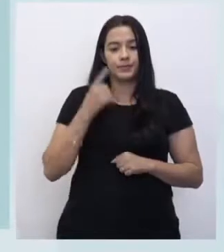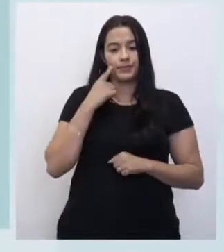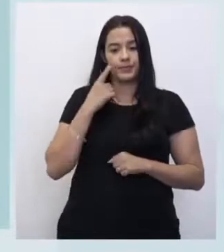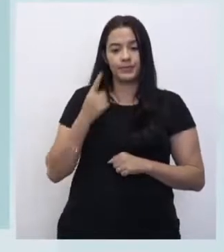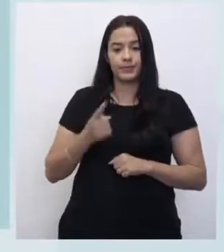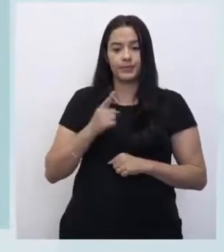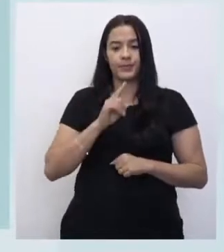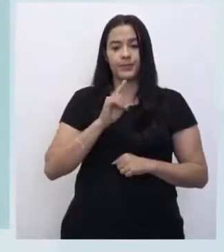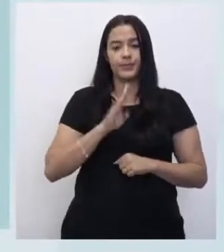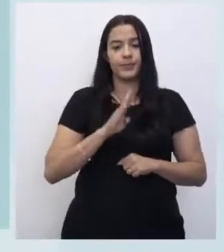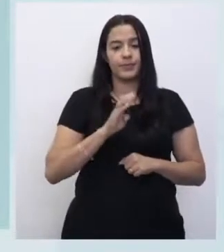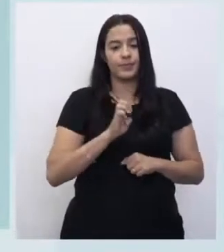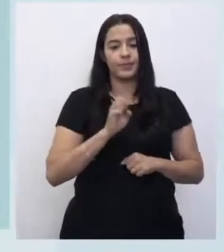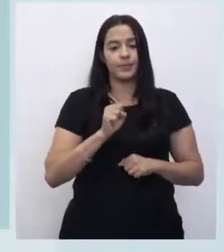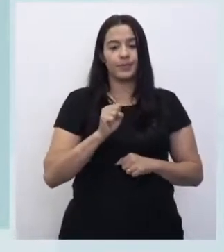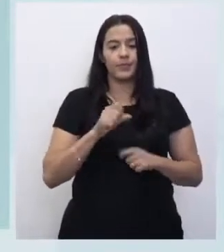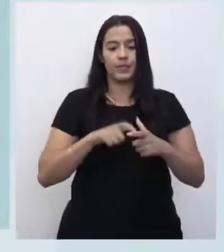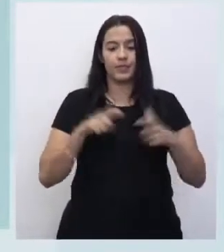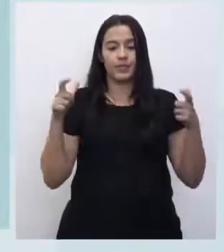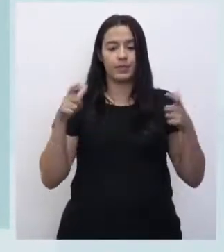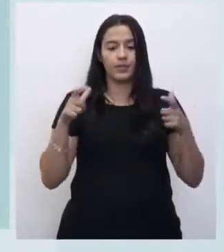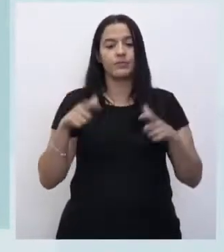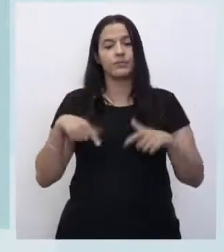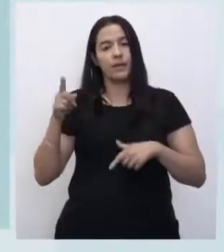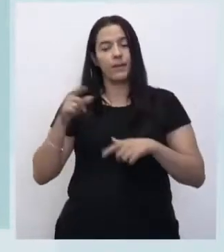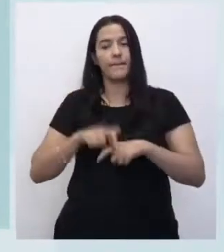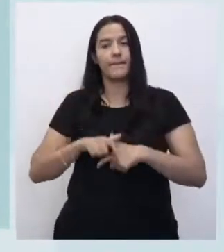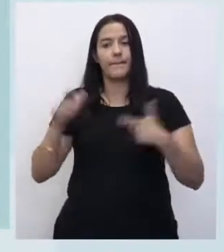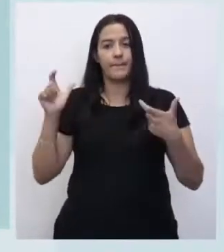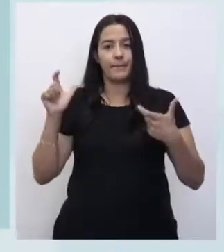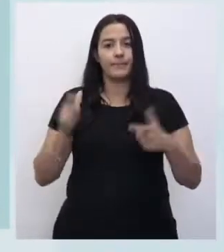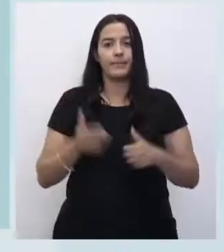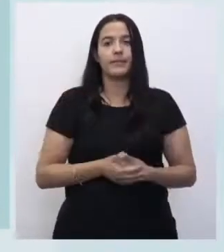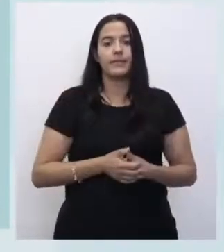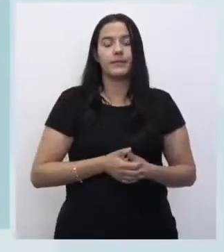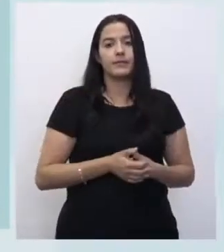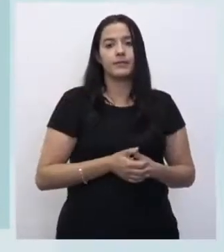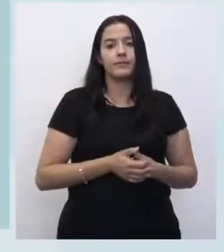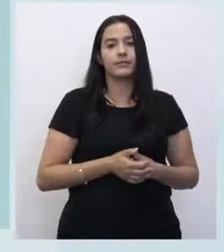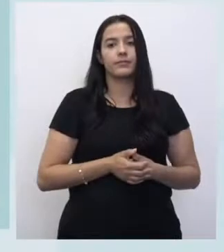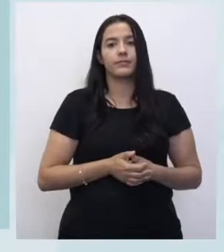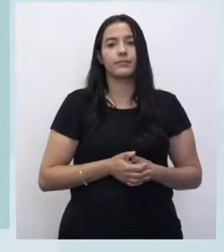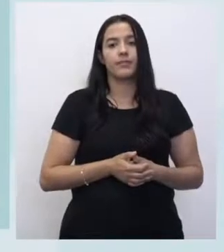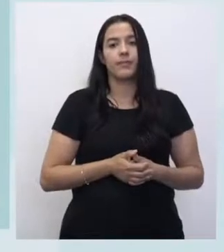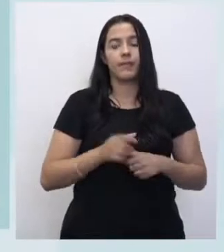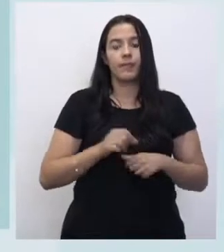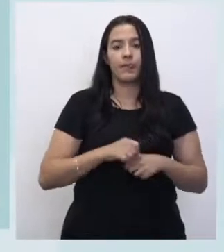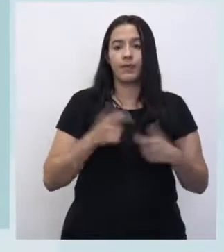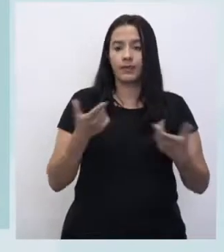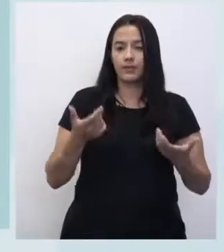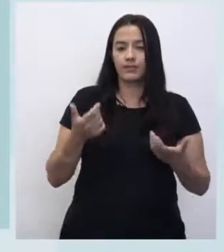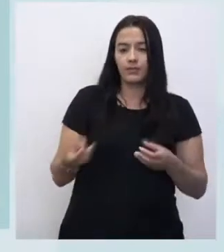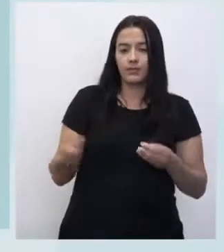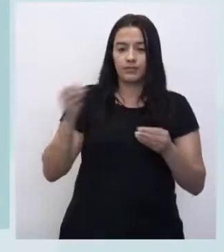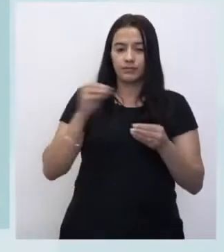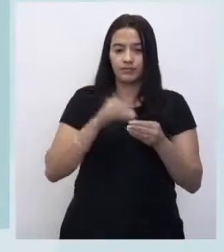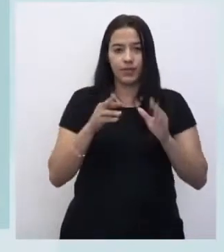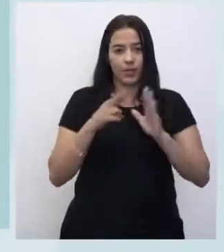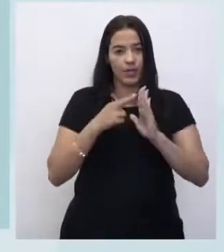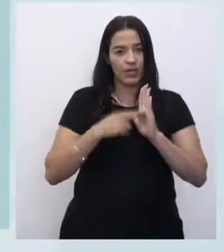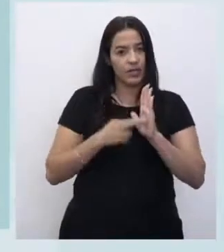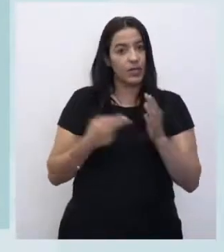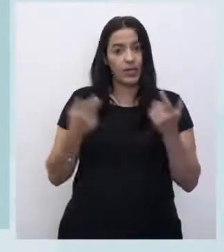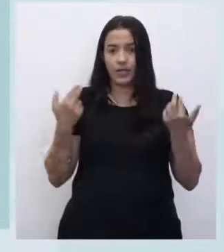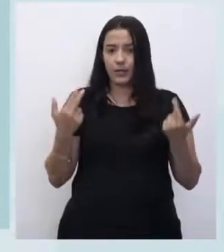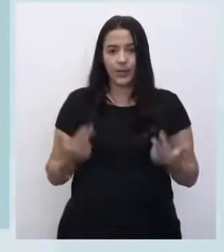biggest. Grande, o maior. Então, a gente dobrou o G e acrescentou o EST. Vocês perceberam que a regra é